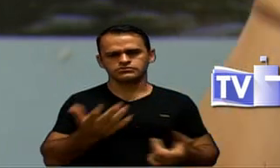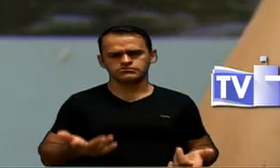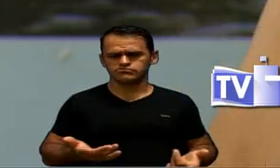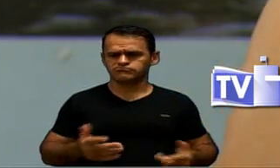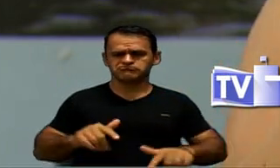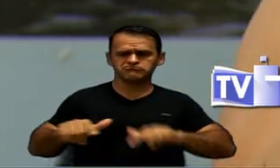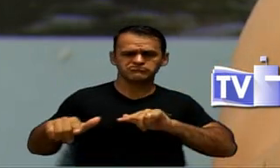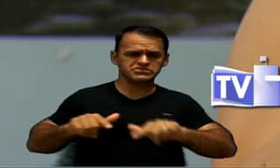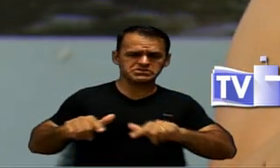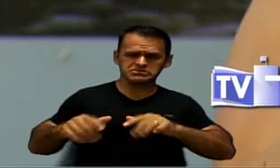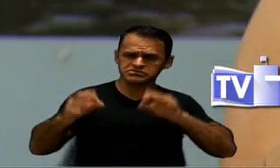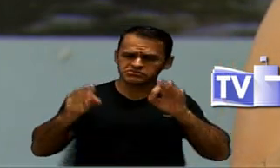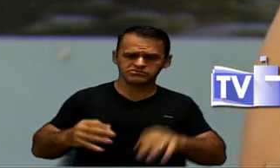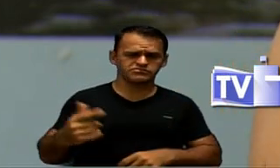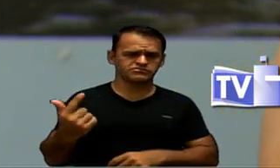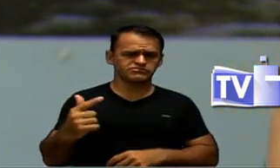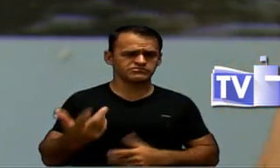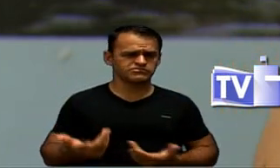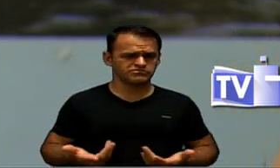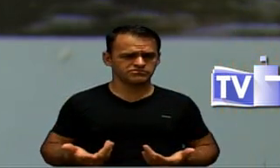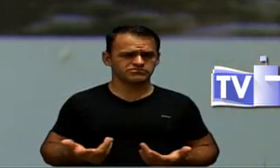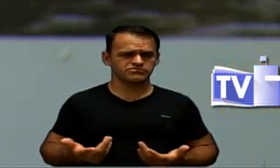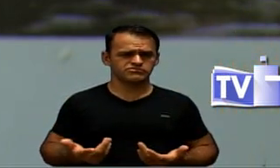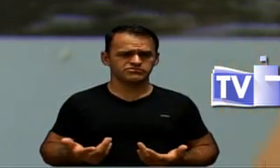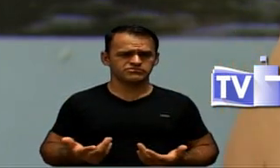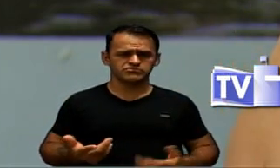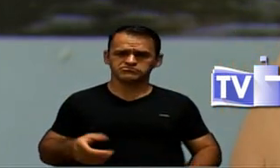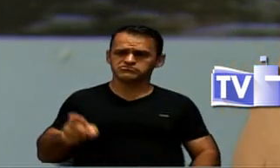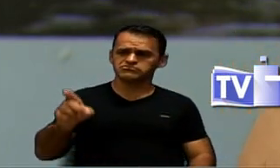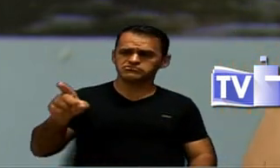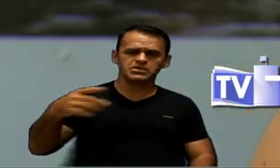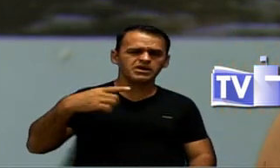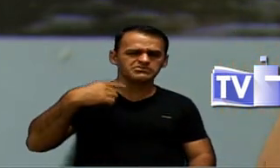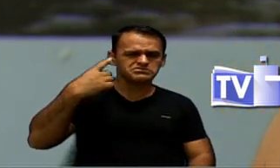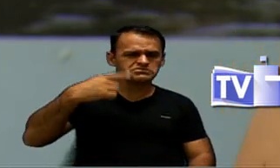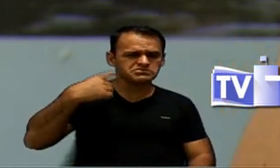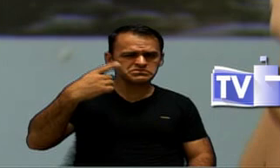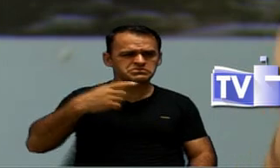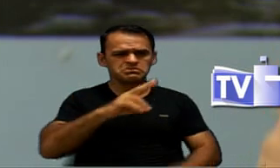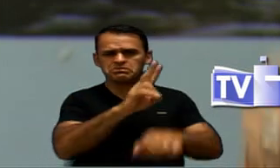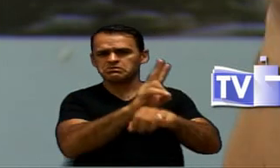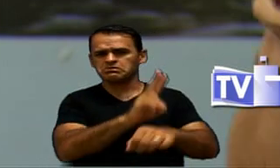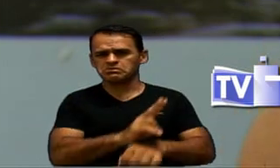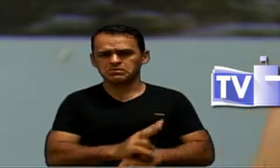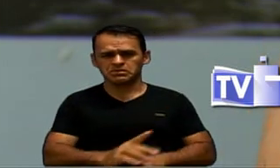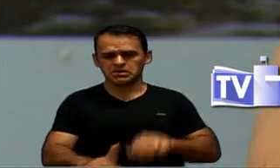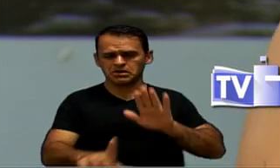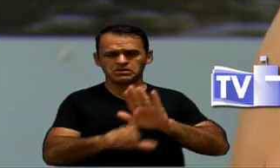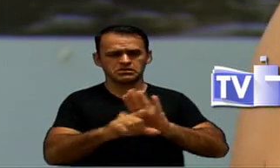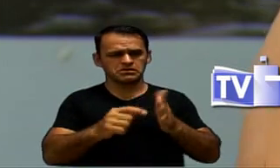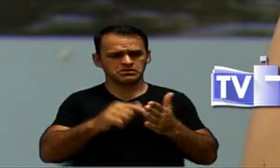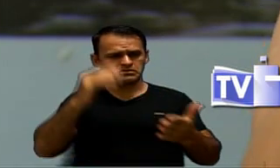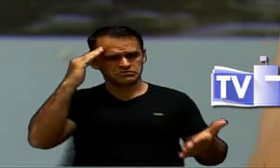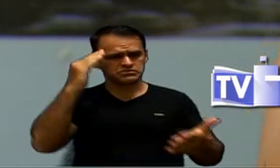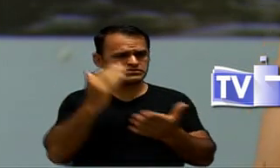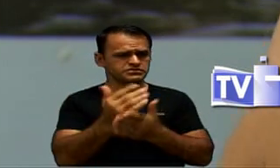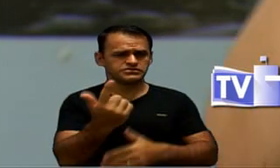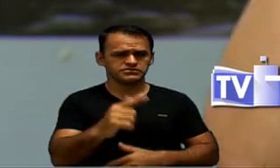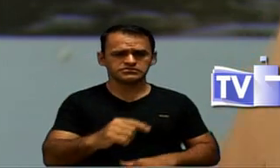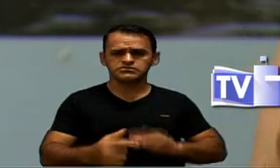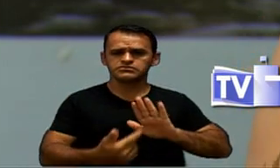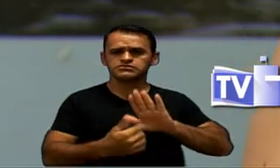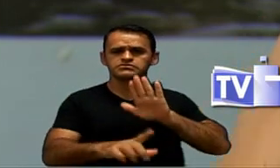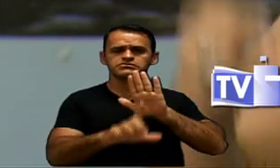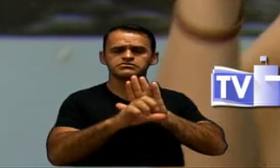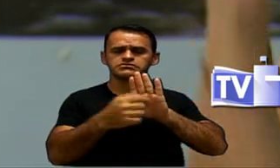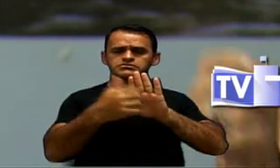Não faz porque é uma política errônea da própria defensoria, que não executa a legislação, que é o artigo 16 da Lei Maria da Penha, que fala que